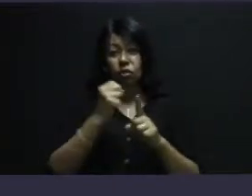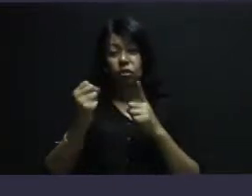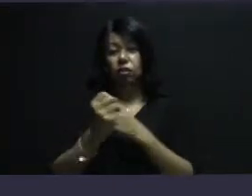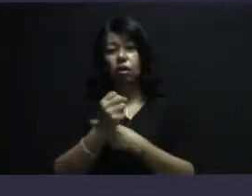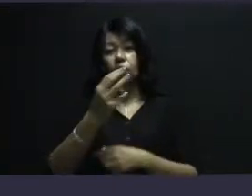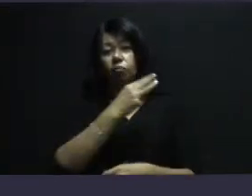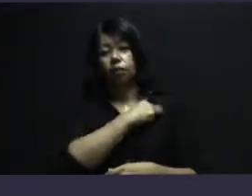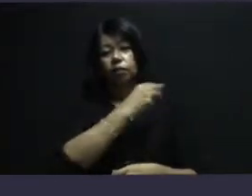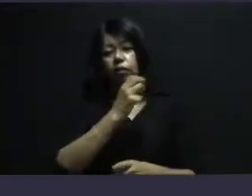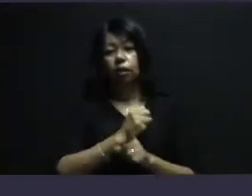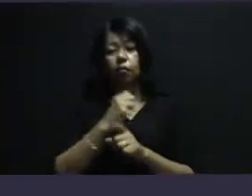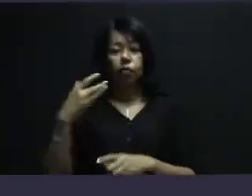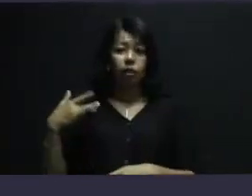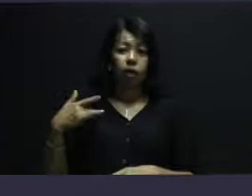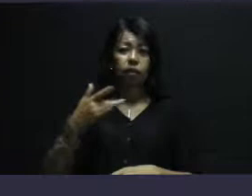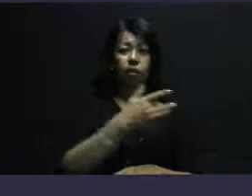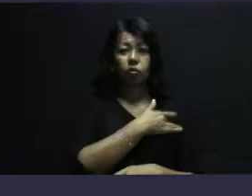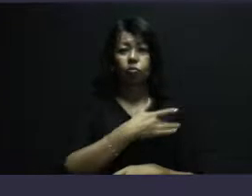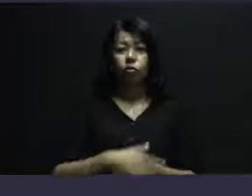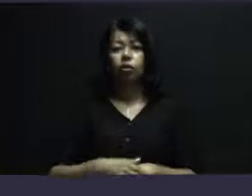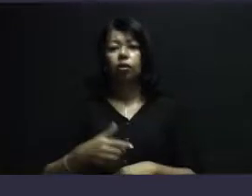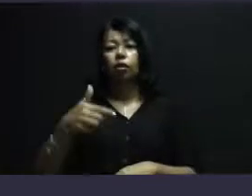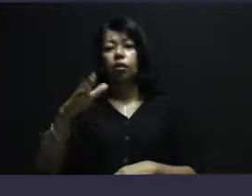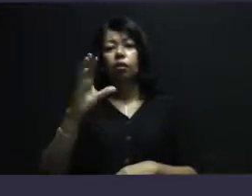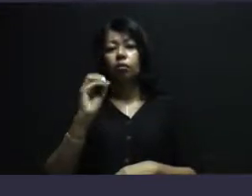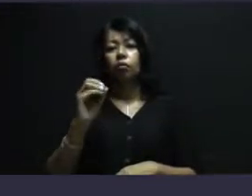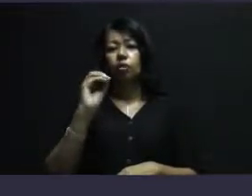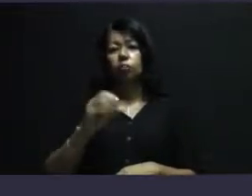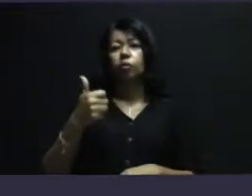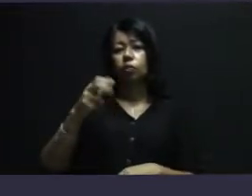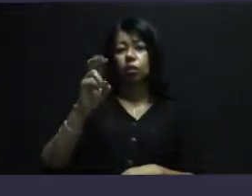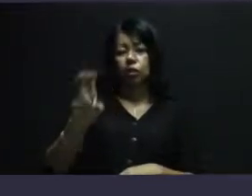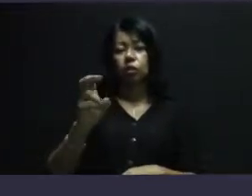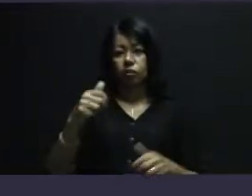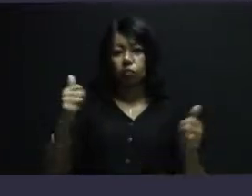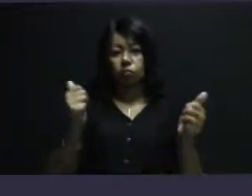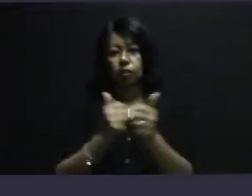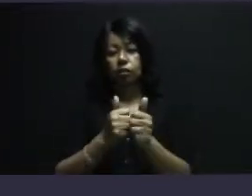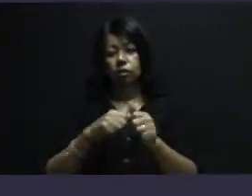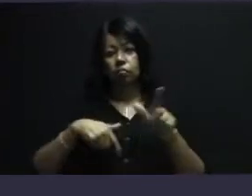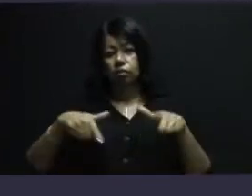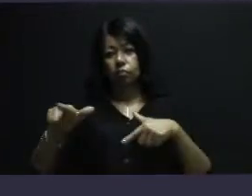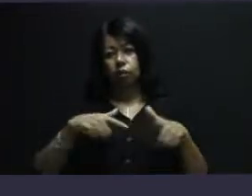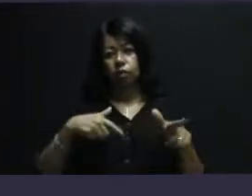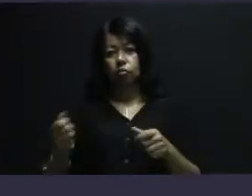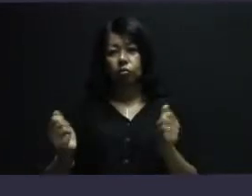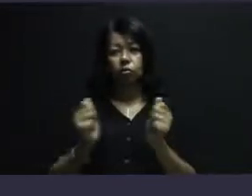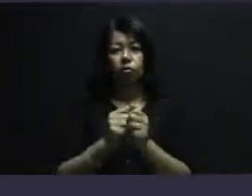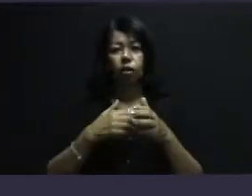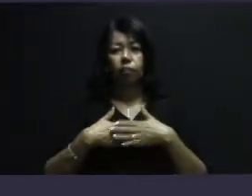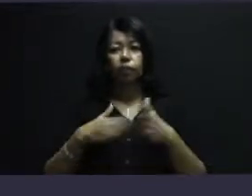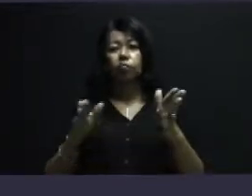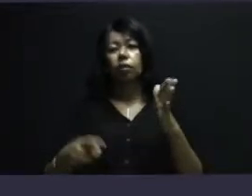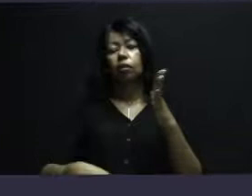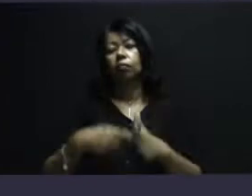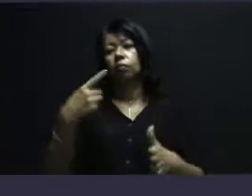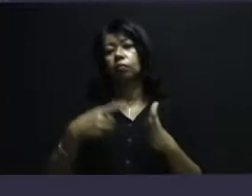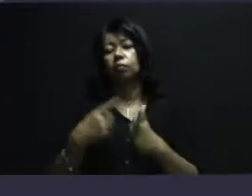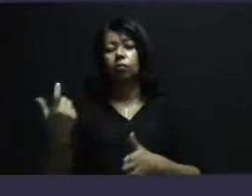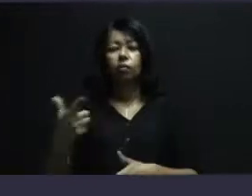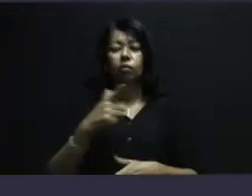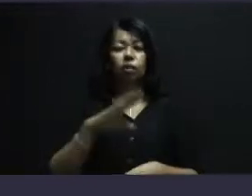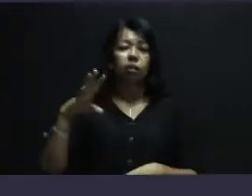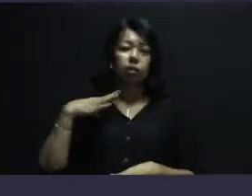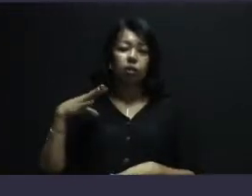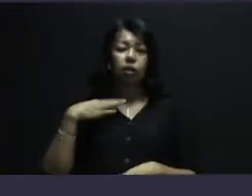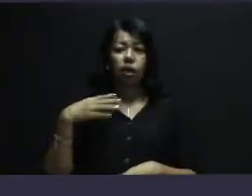Saúde. 2015, Seccional. Aproximação aos profissionais com a abertura da primeira seccional na cidade de